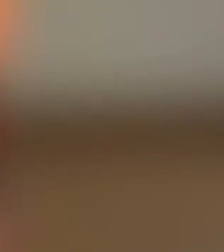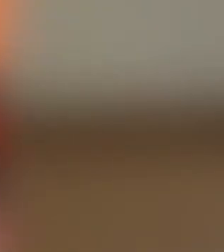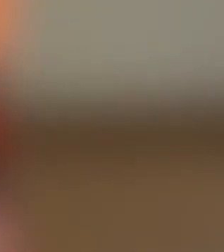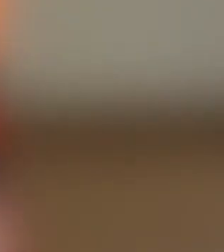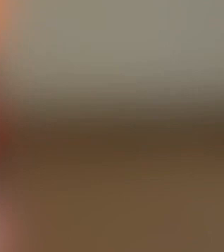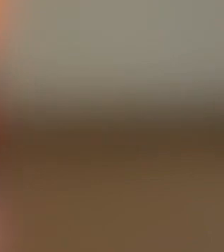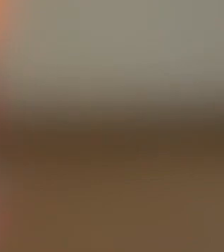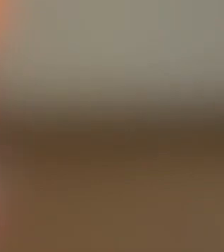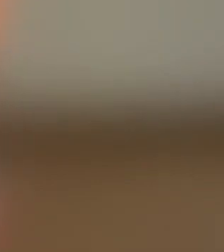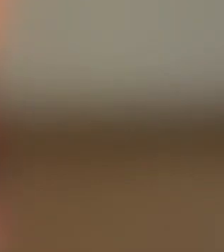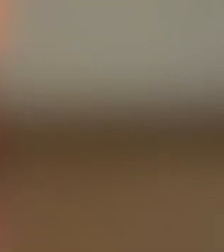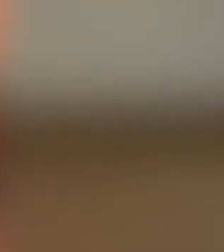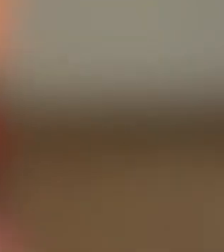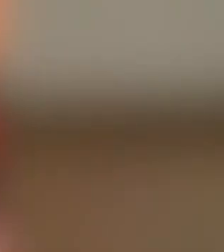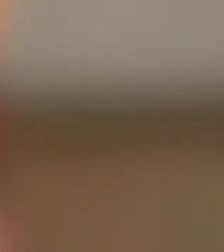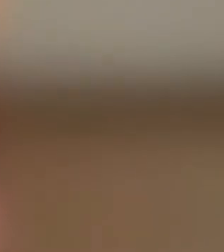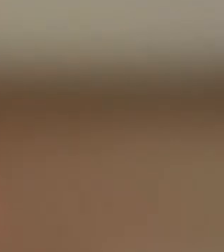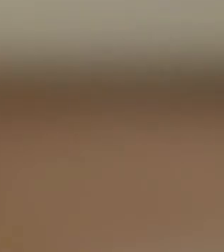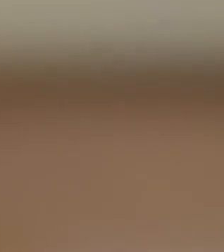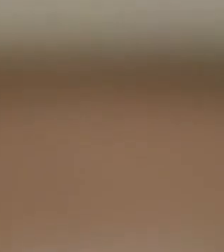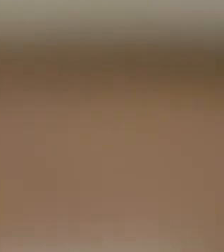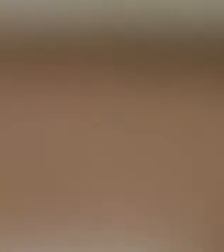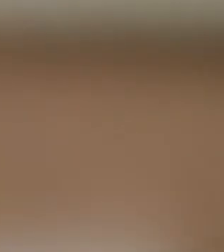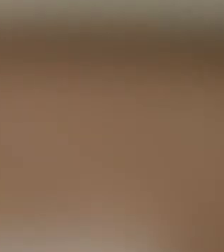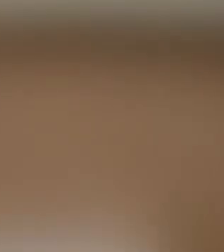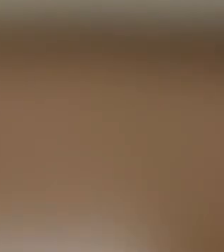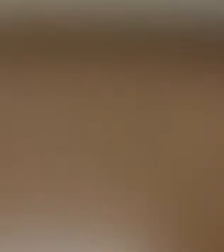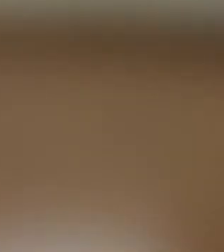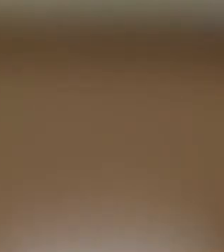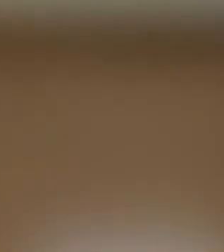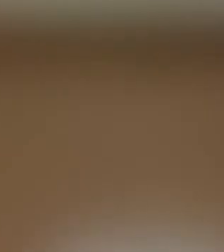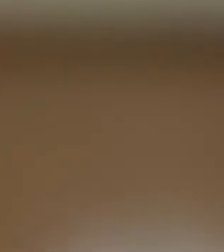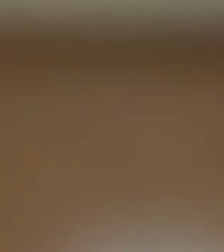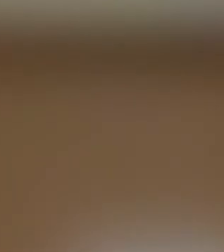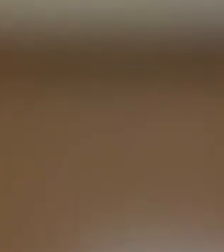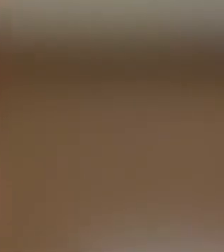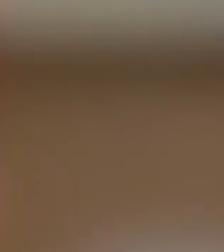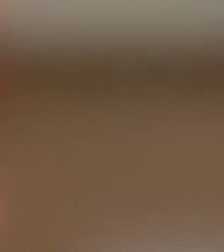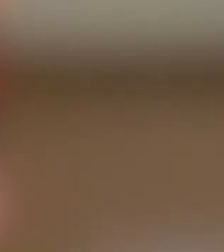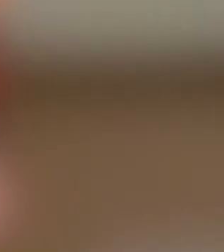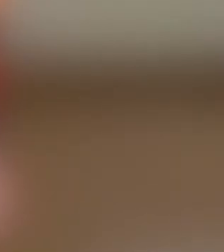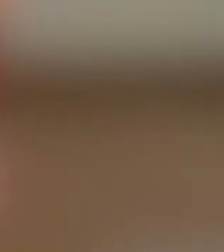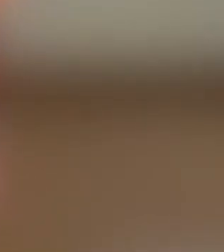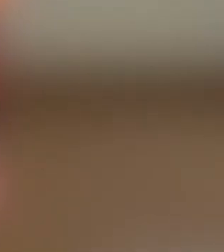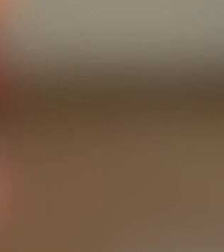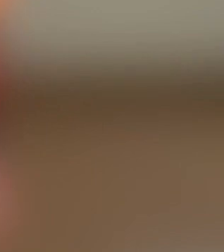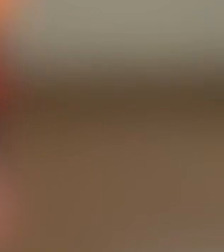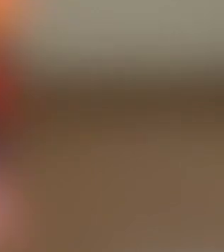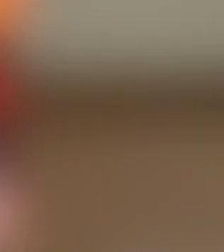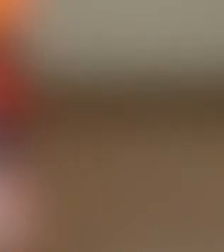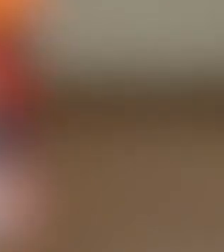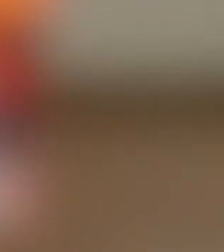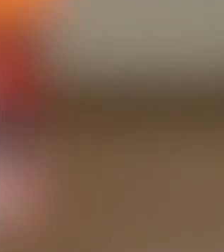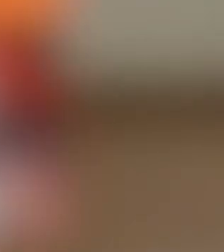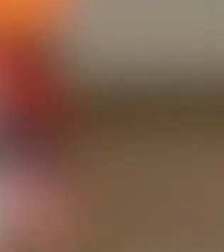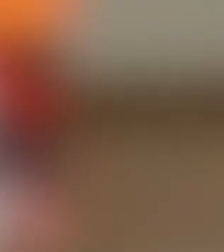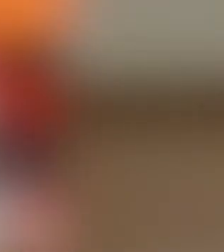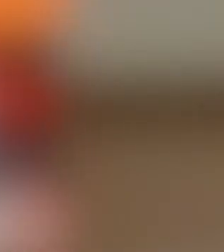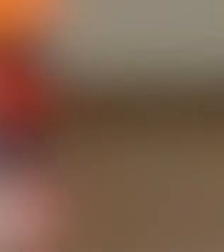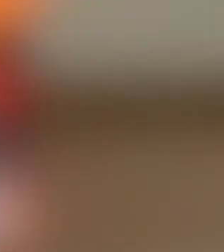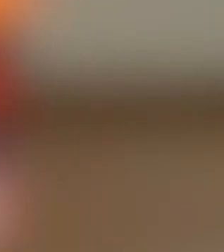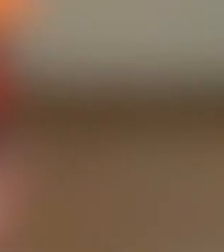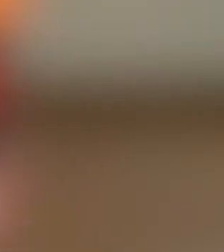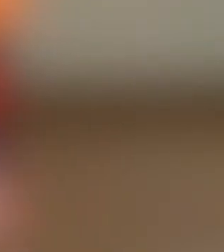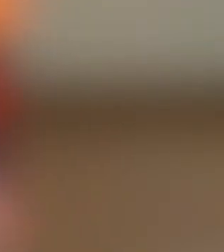daqui de Campinas. Mas como eu não tenho ninguém, Foi assim uma herança maravilhosa. eu levo a